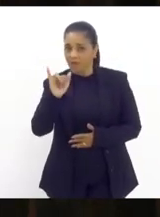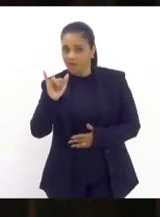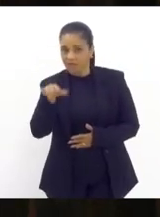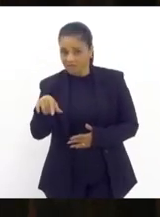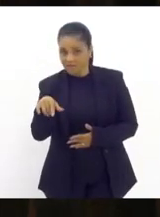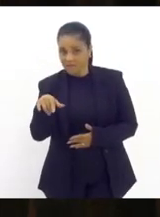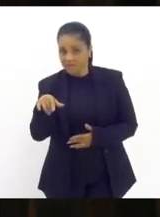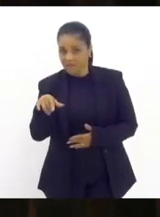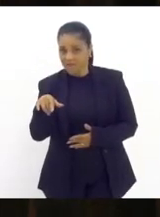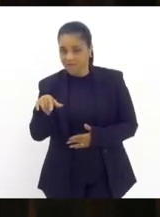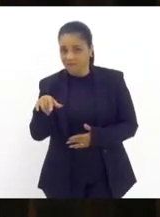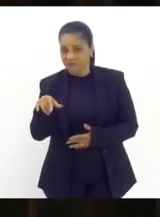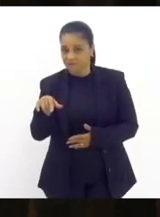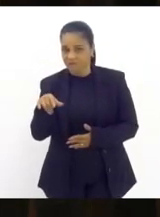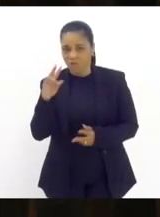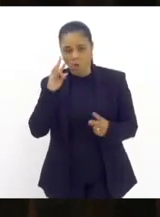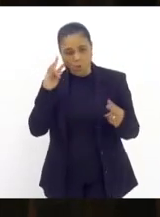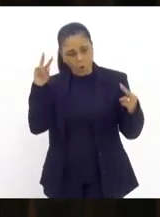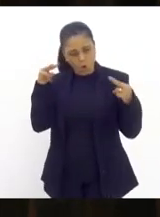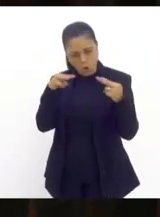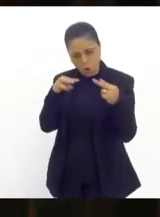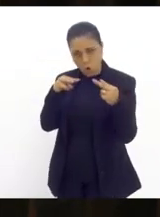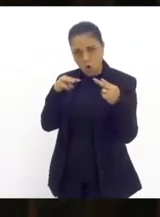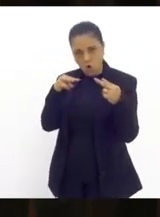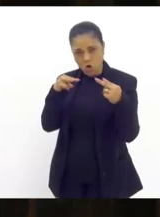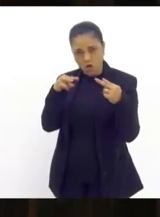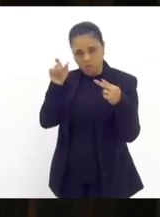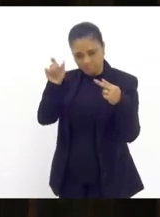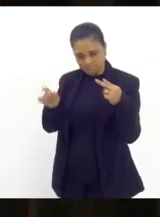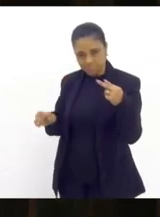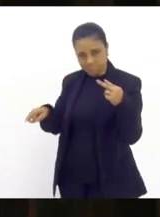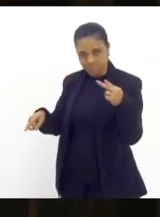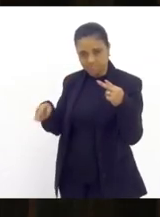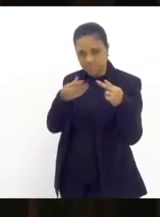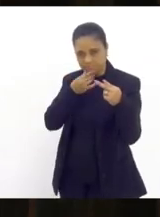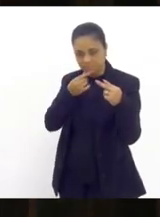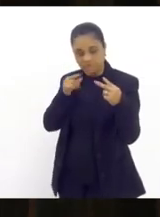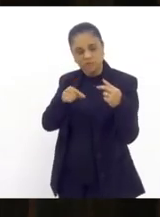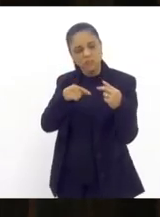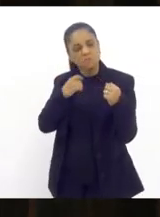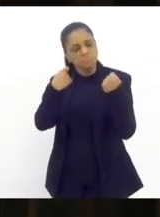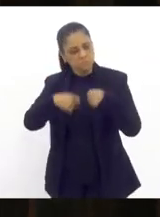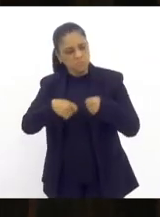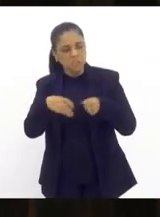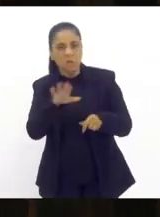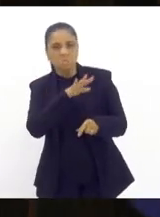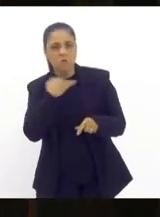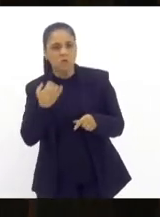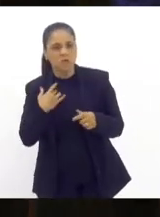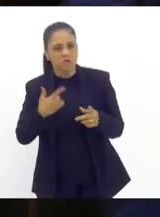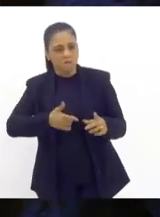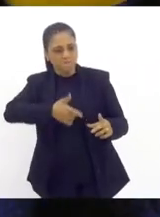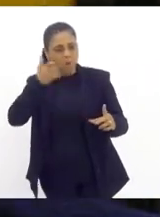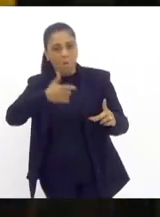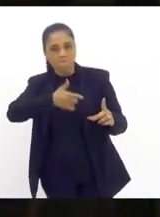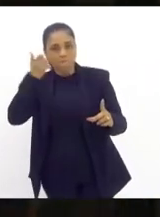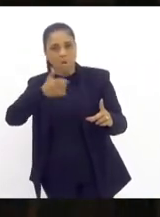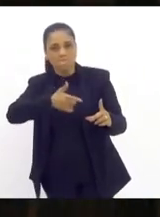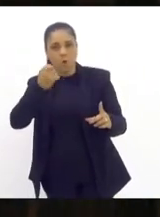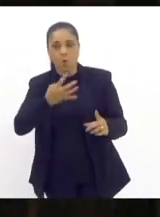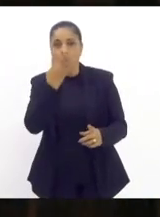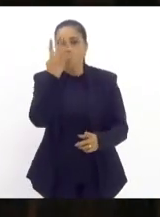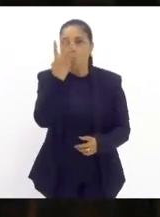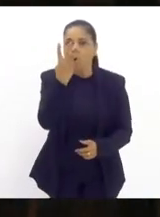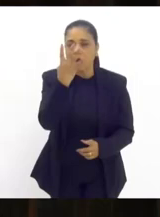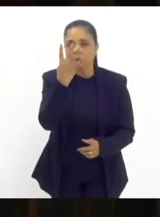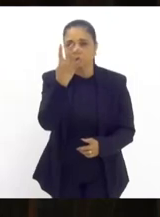que o desgraçado olhou no rosto dela e falou assim você merece morrer porque você é bonita e disparou quatro tiros e hoje ela